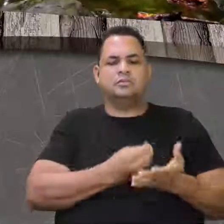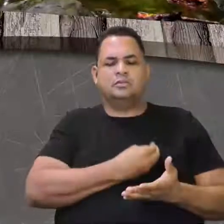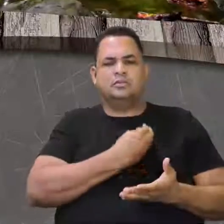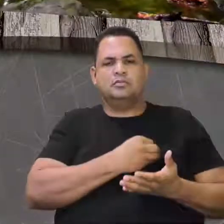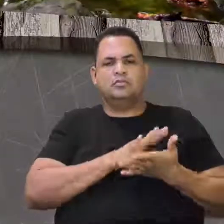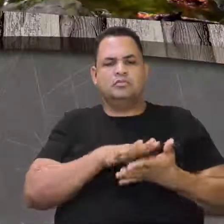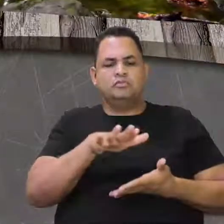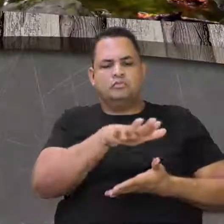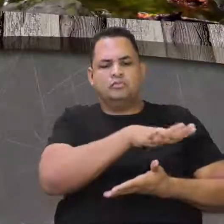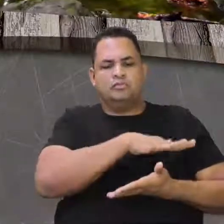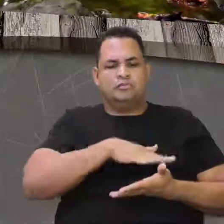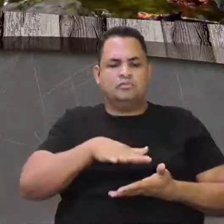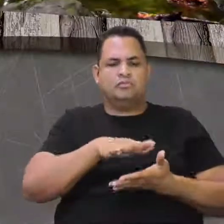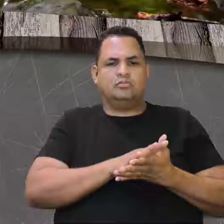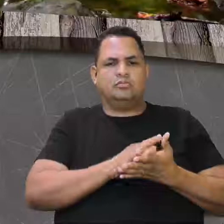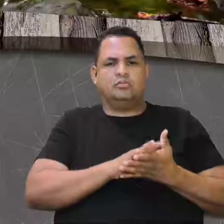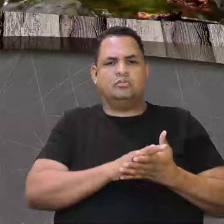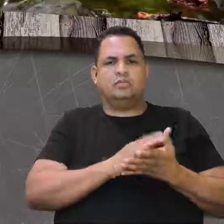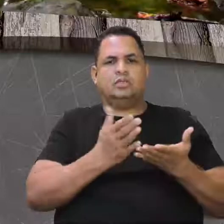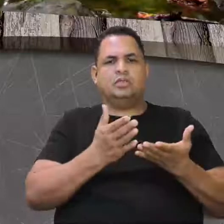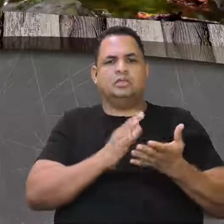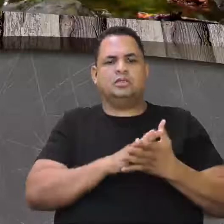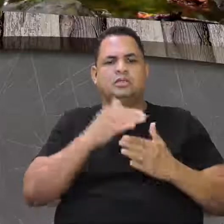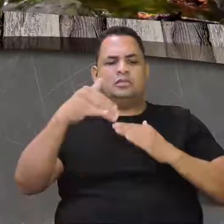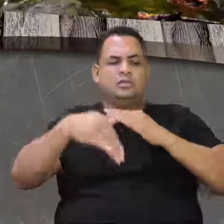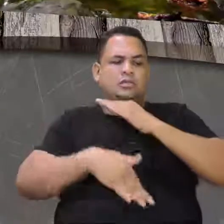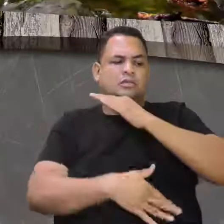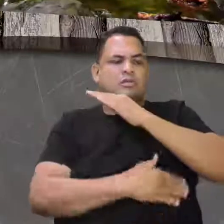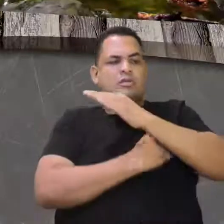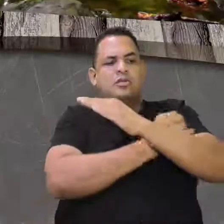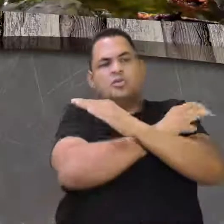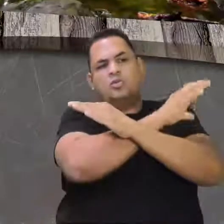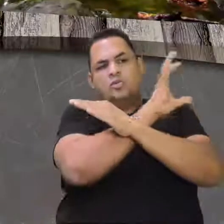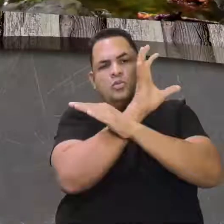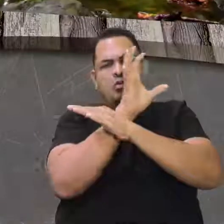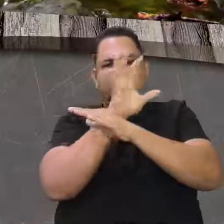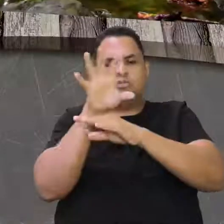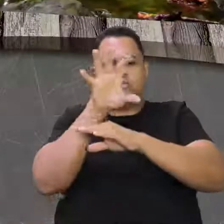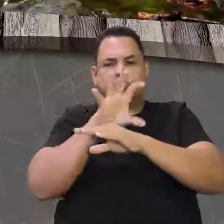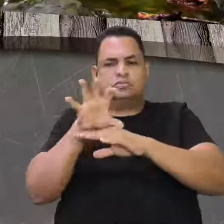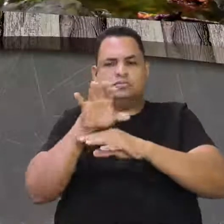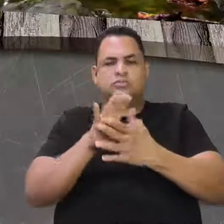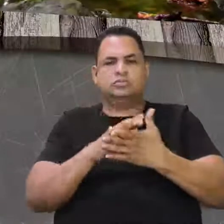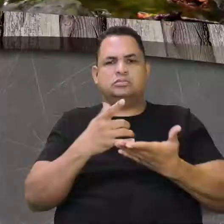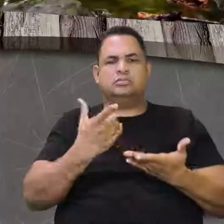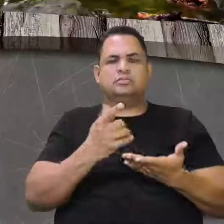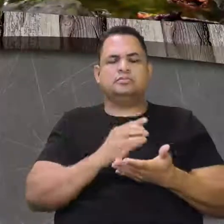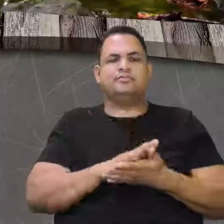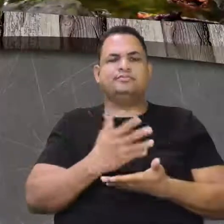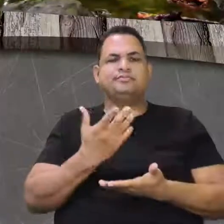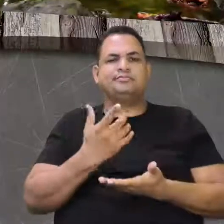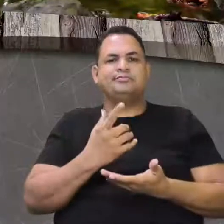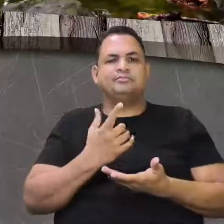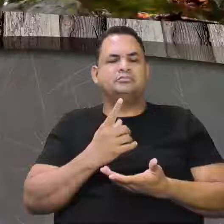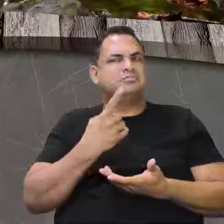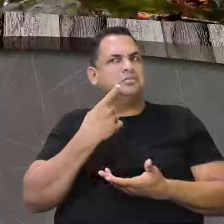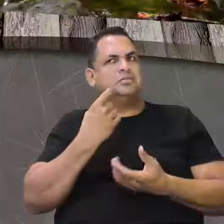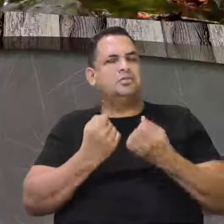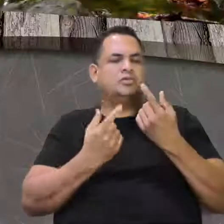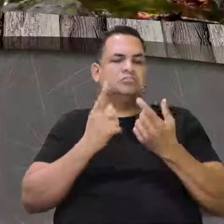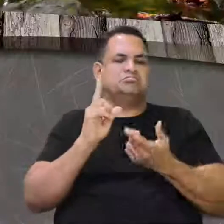organismo presente nesses ecossistemas tem um potencial. Algumas não tanto, não são vistas